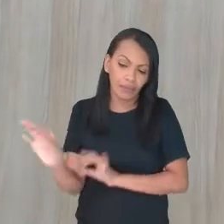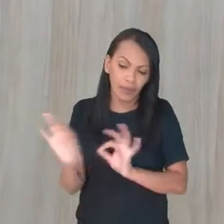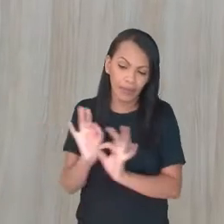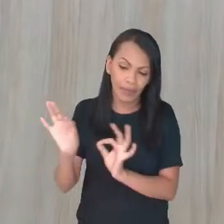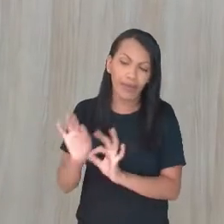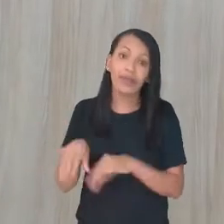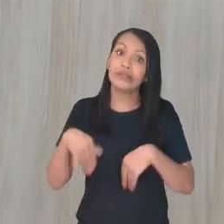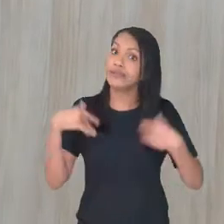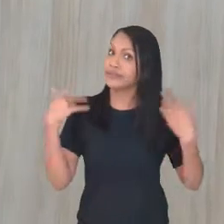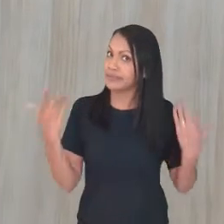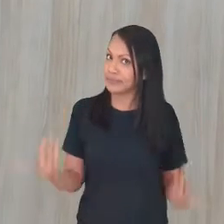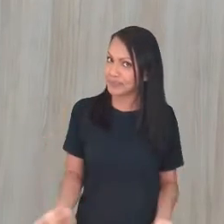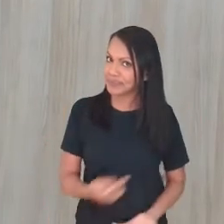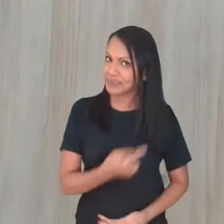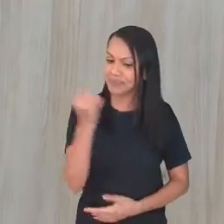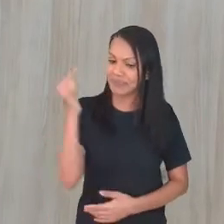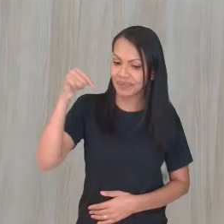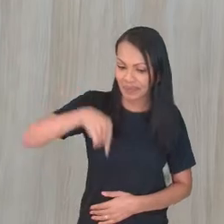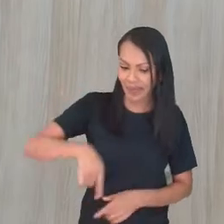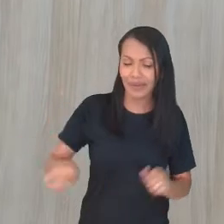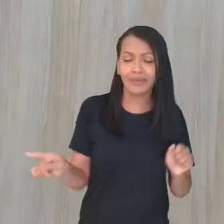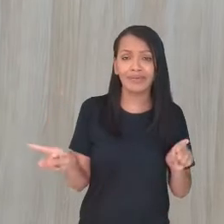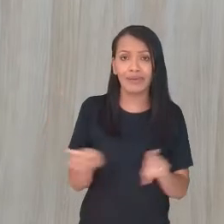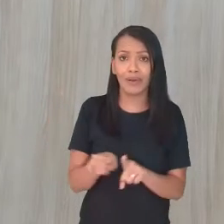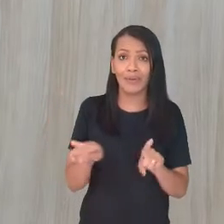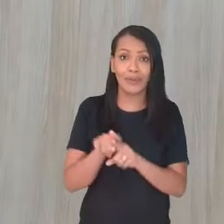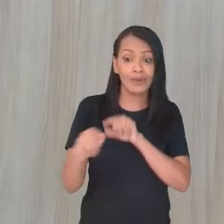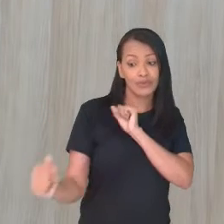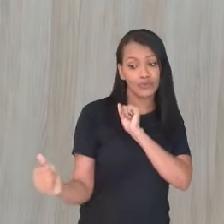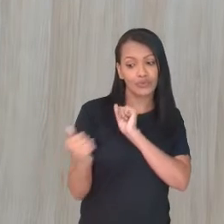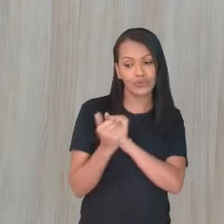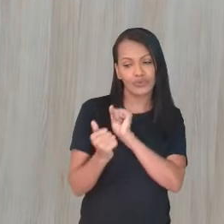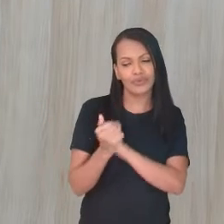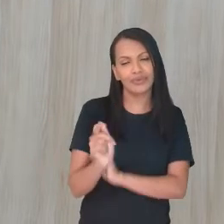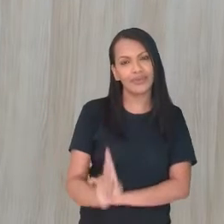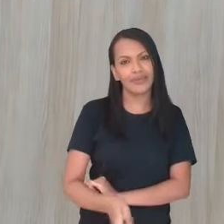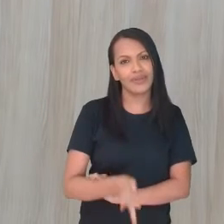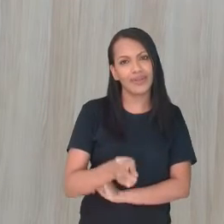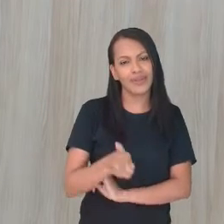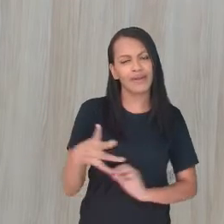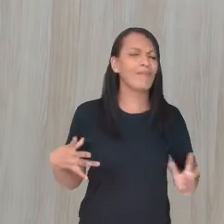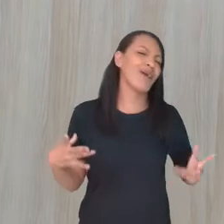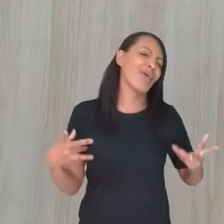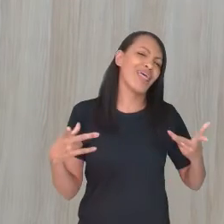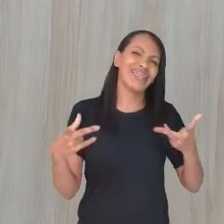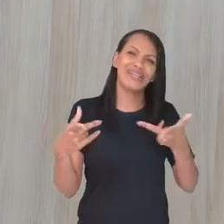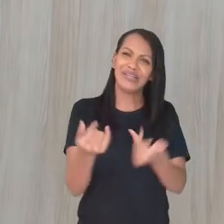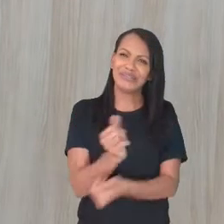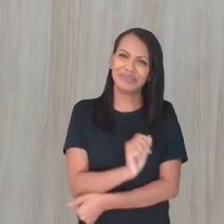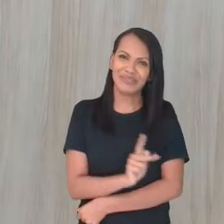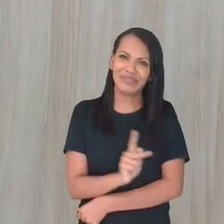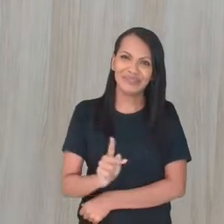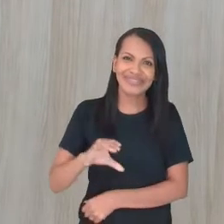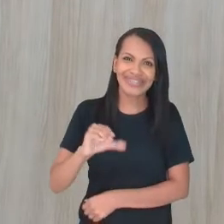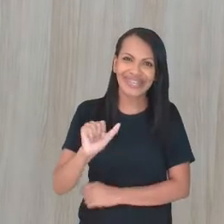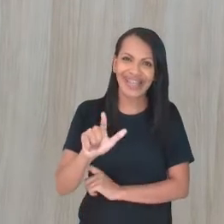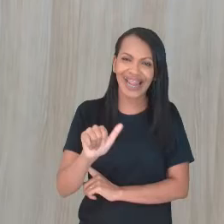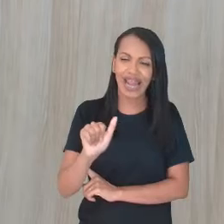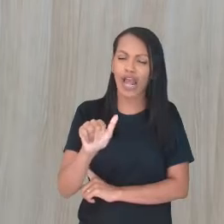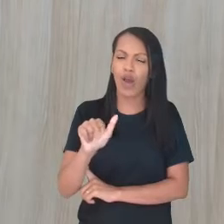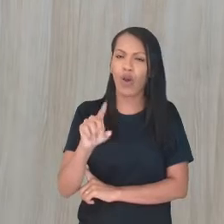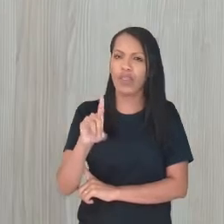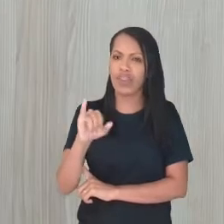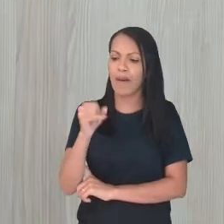Então, estou aqui com a minha parceira de sempre, maravilhosa, professora Cláudia. Seja bem-vinda,